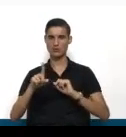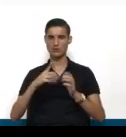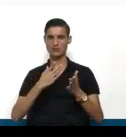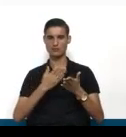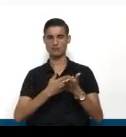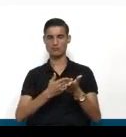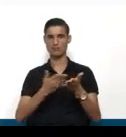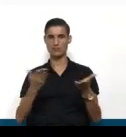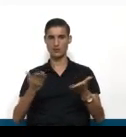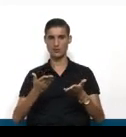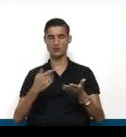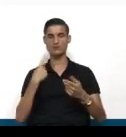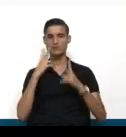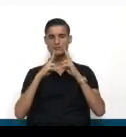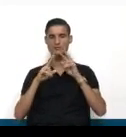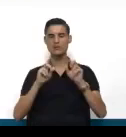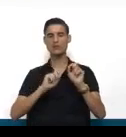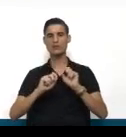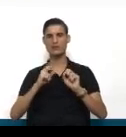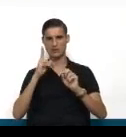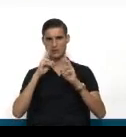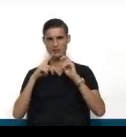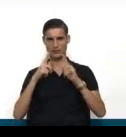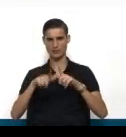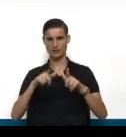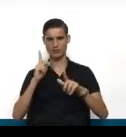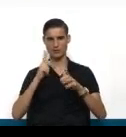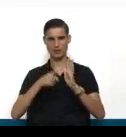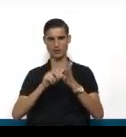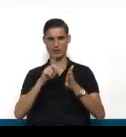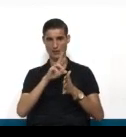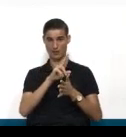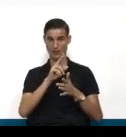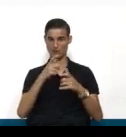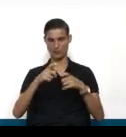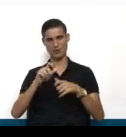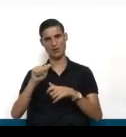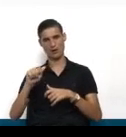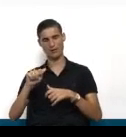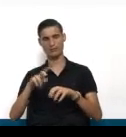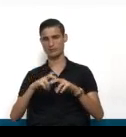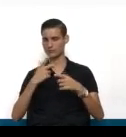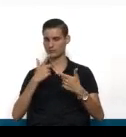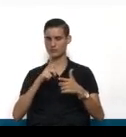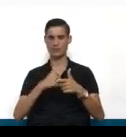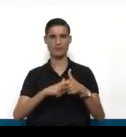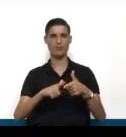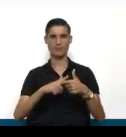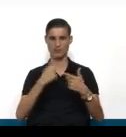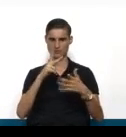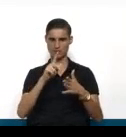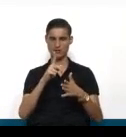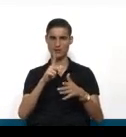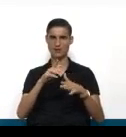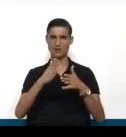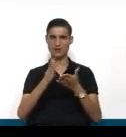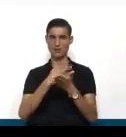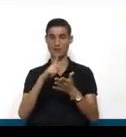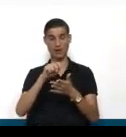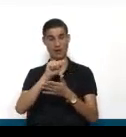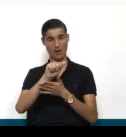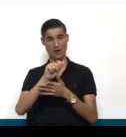lá. E a gente considerou, né? Lembra que eu trabalhei com R no lugar do meu A? Não tem problema, o livro está trabalhando com